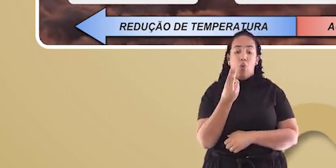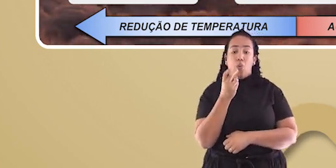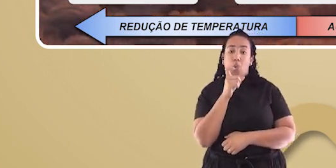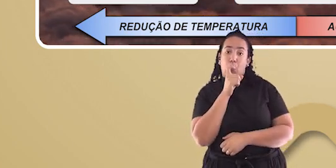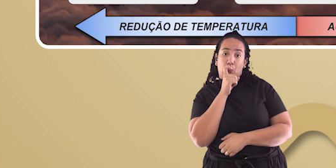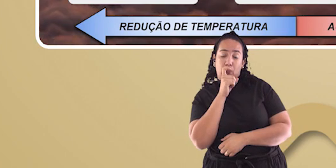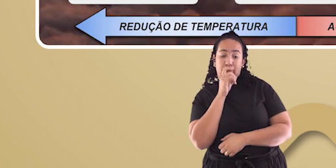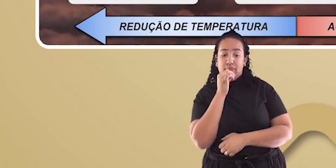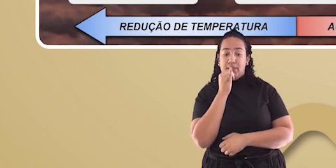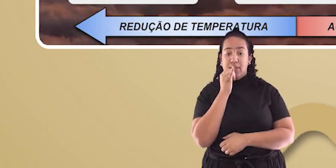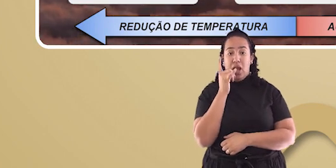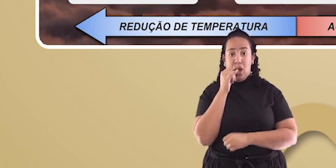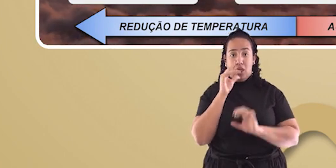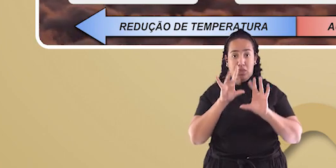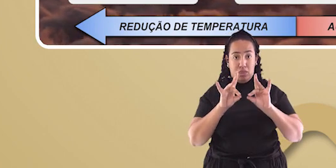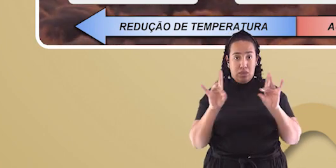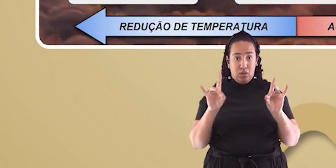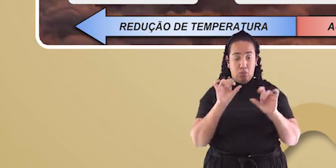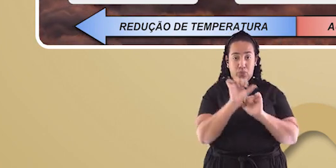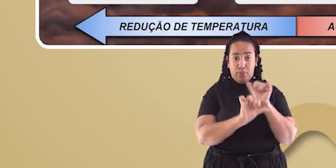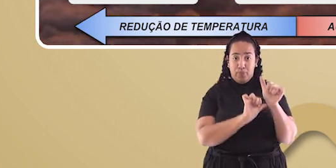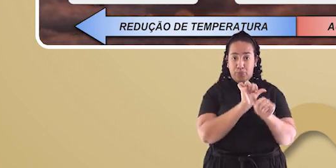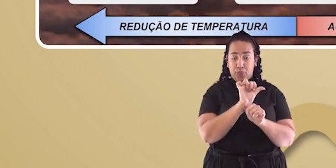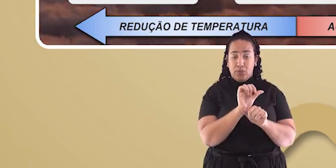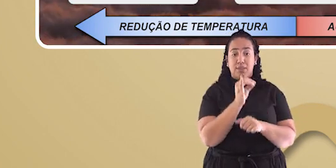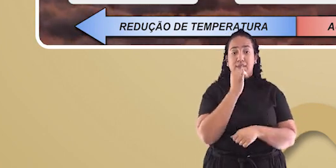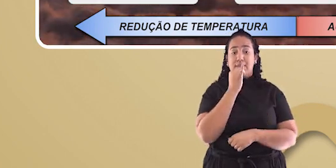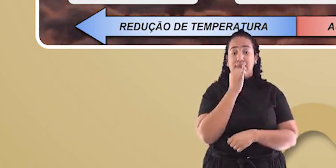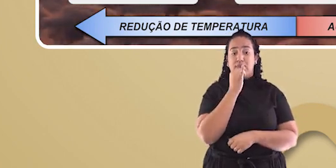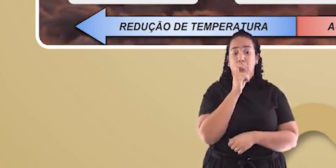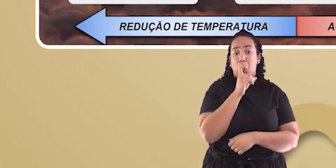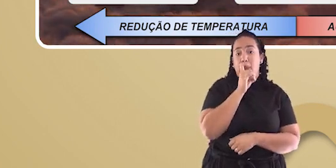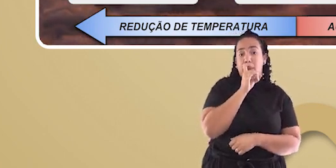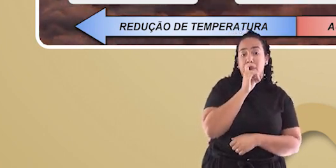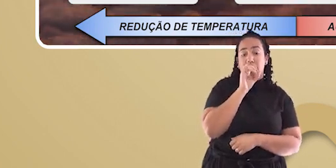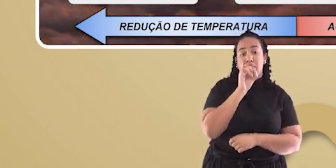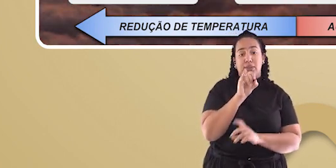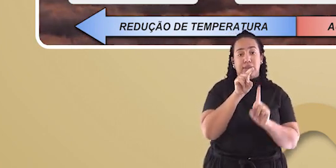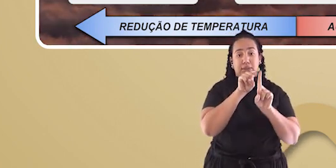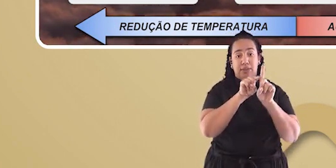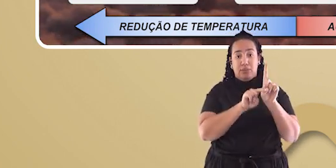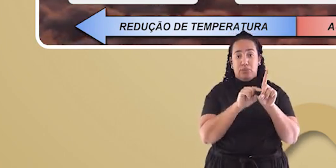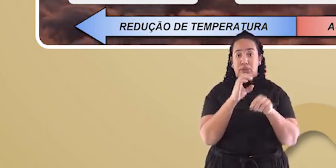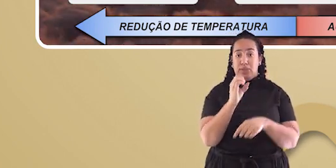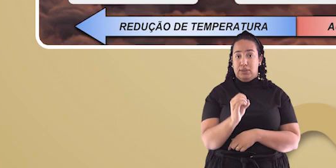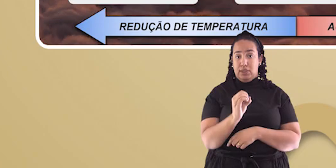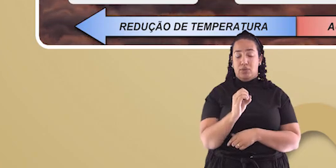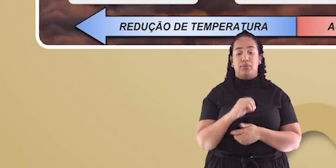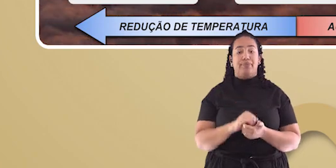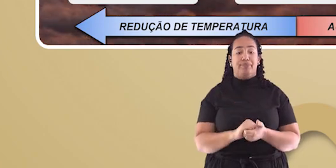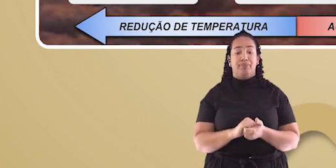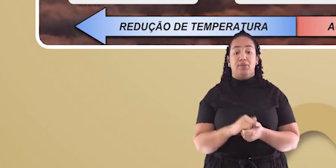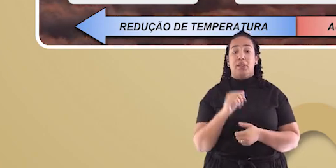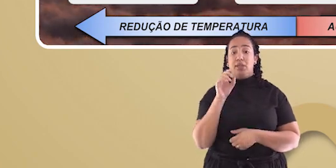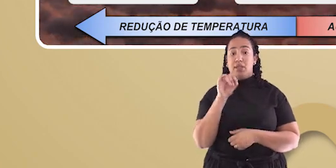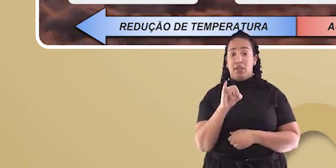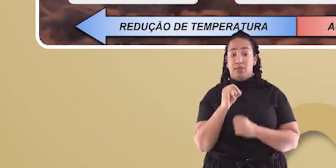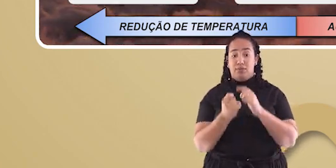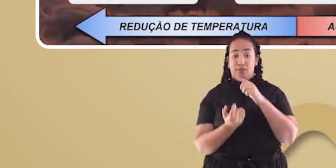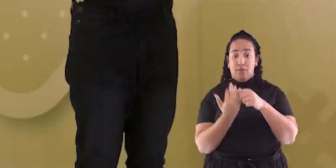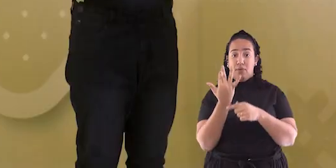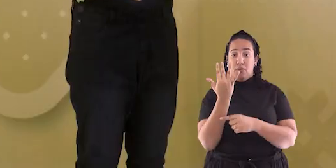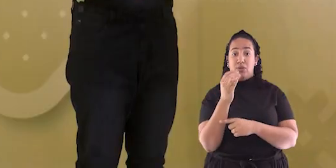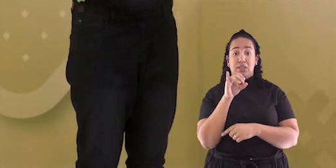gelo ao ser resfriada a 0 graus Celsius, enquanto ela ferve e se torna vapor se for aquecida a 100 graus